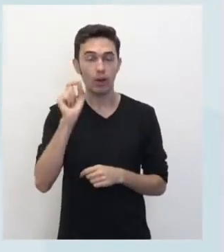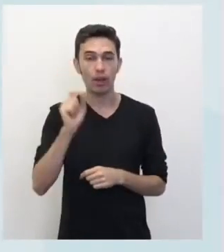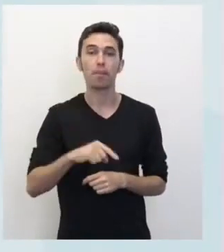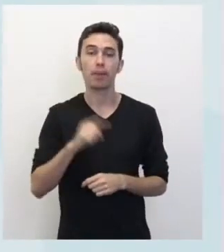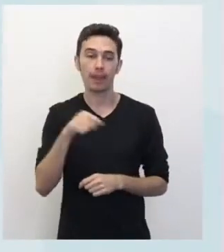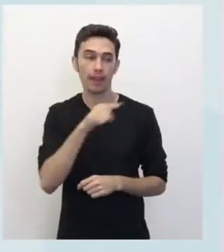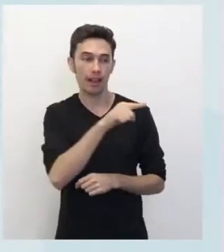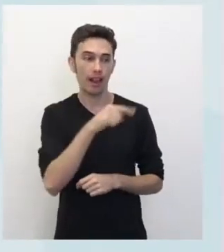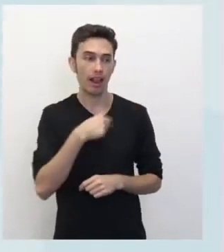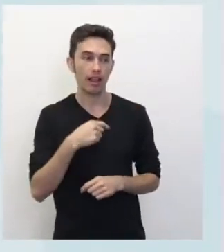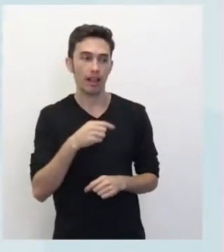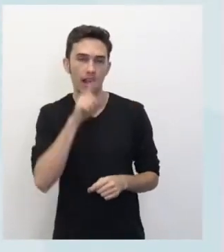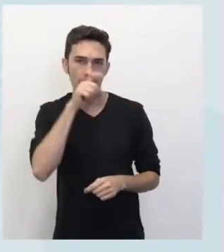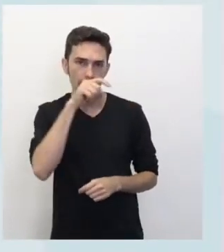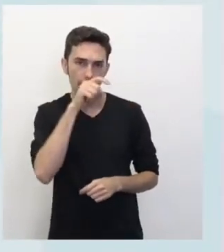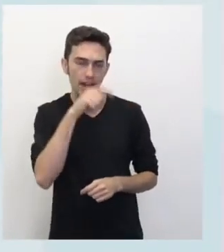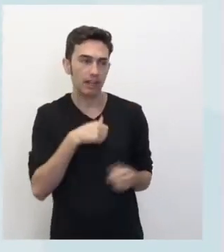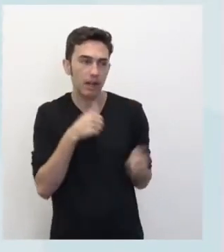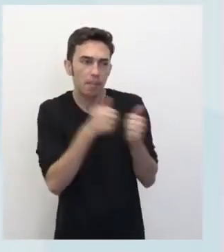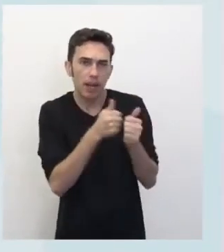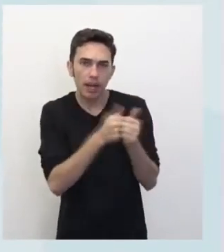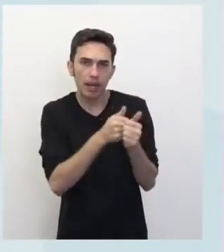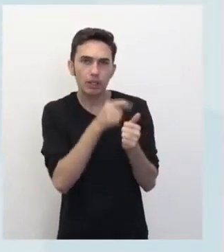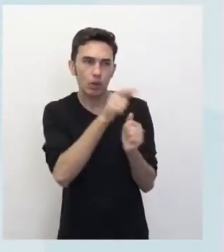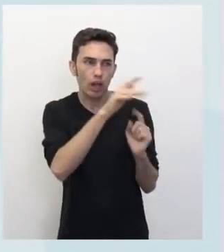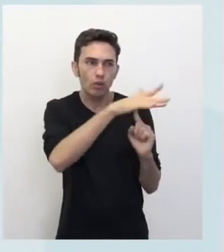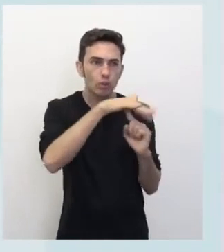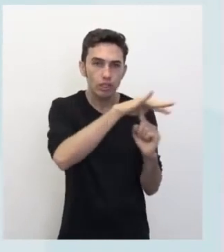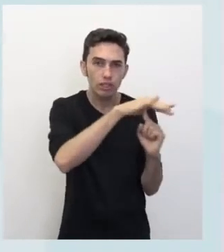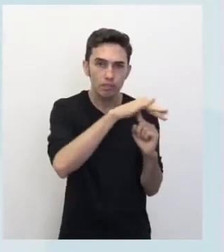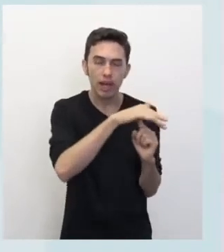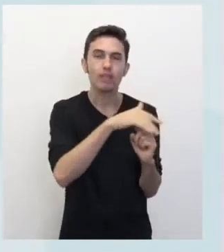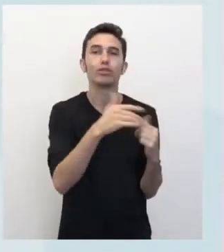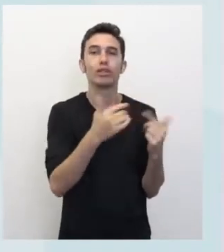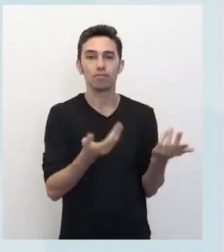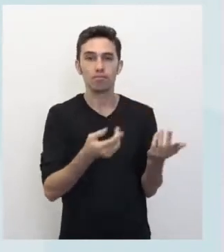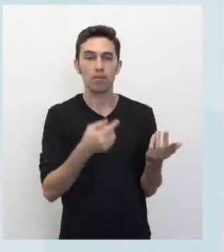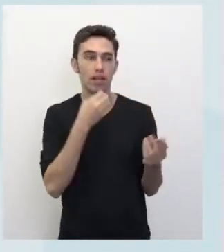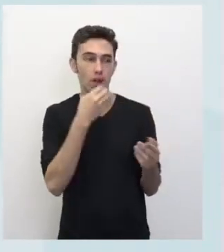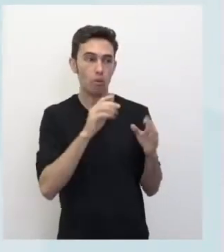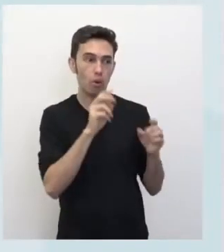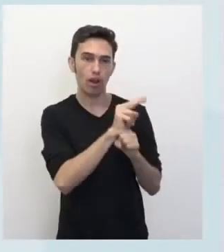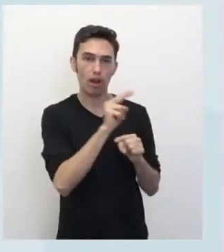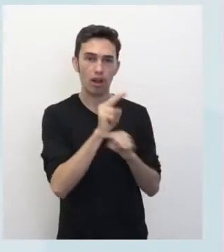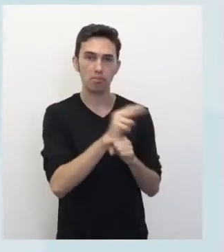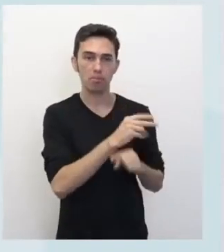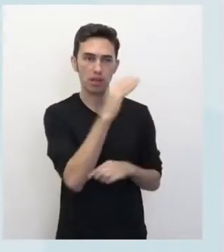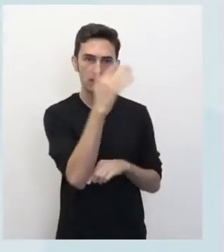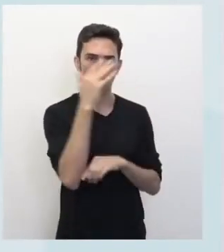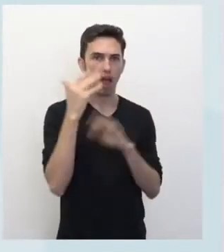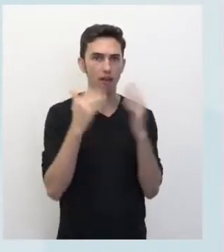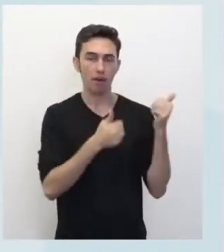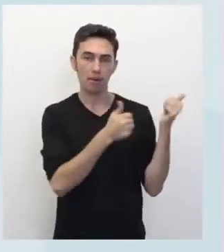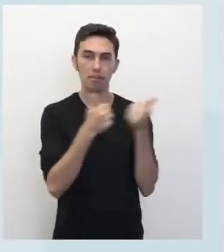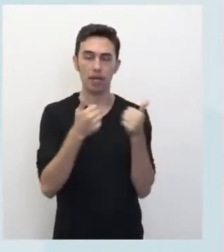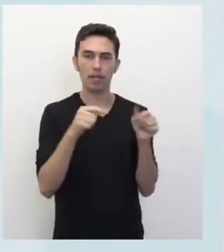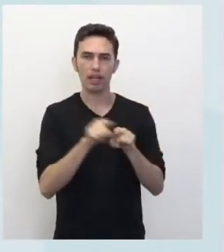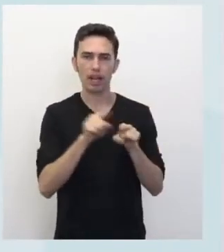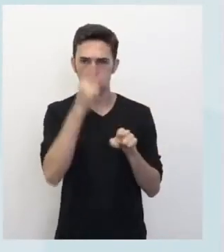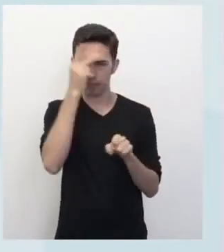próximo possível do local de soltura, em um espaço mais preservado e sem interferência de pessoas.